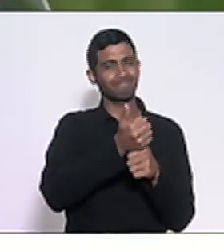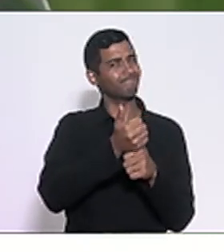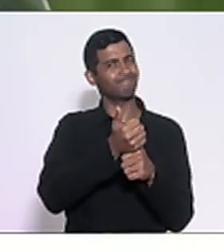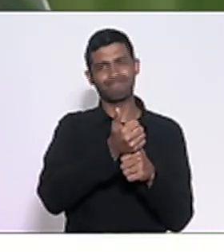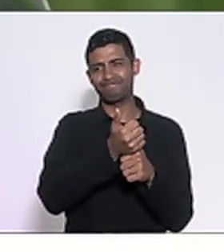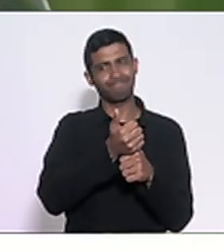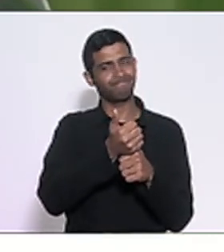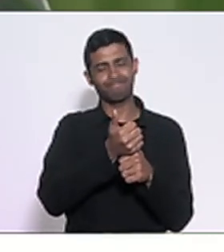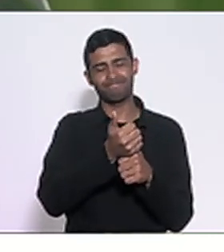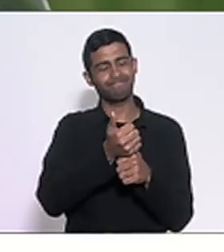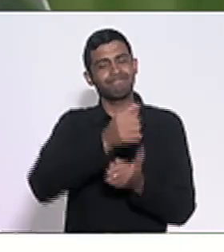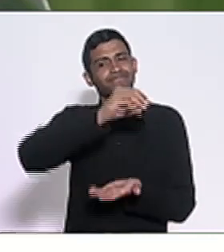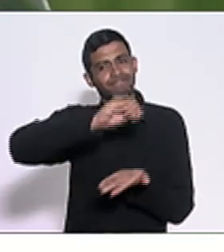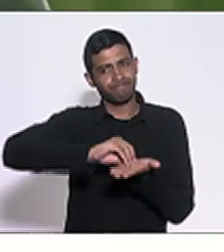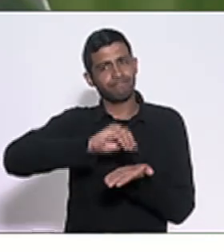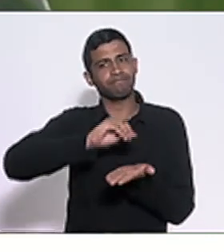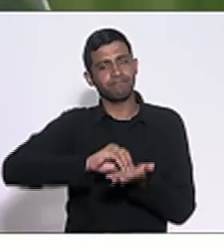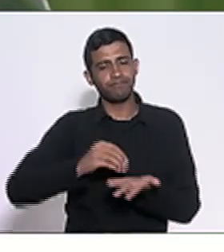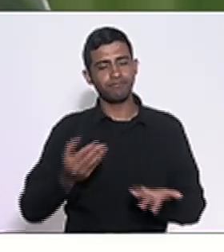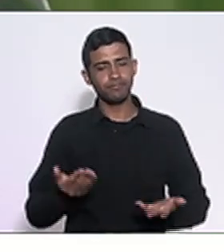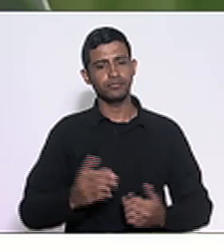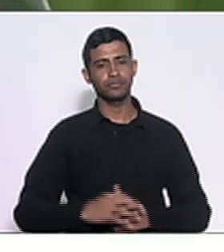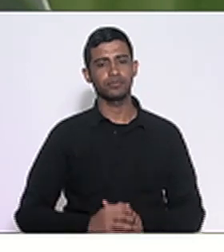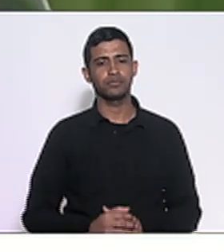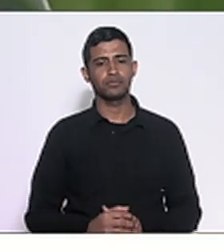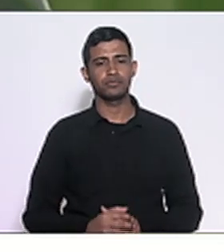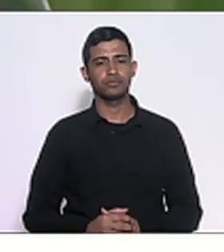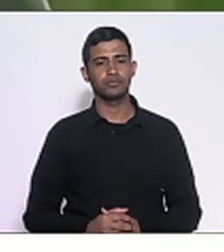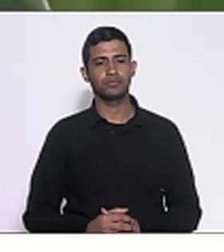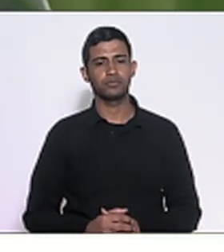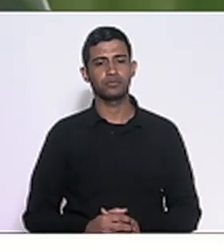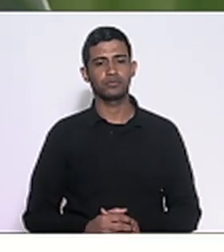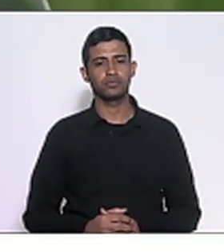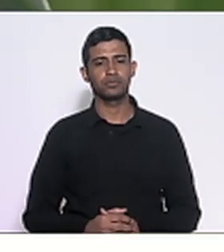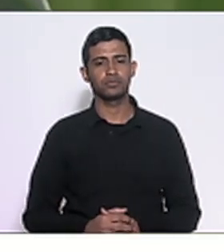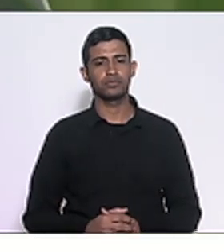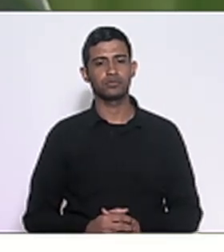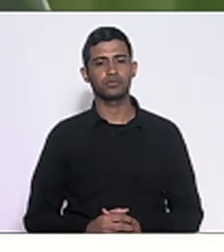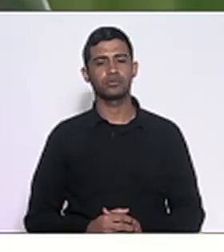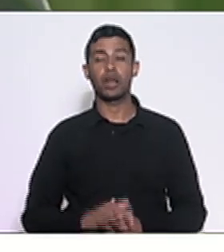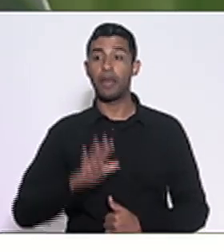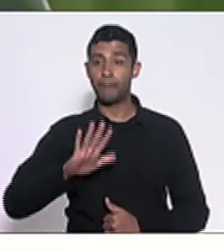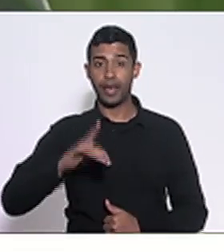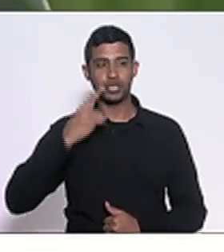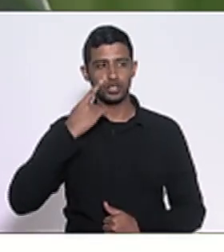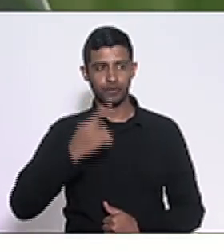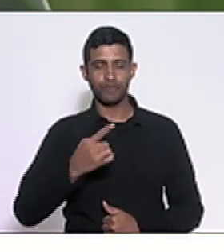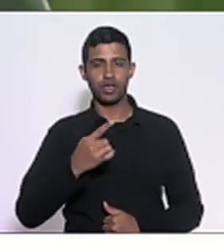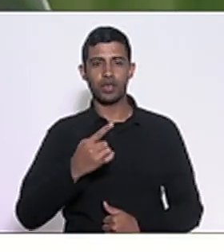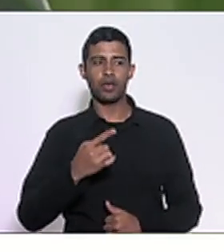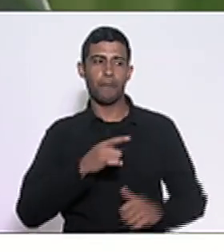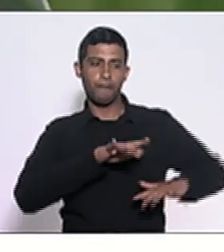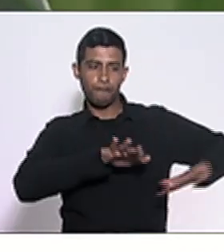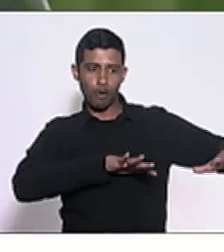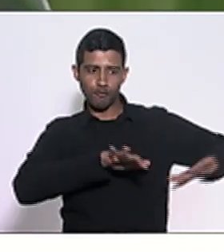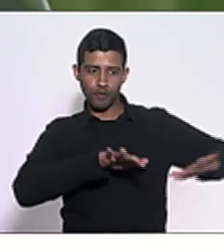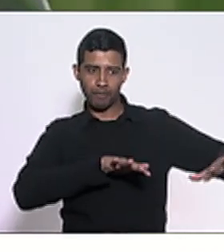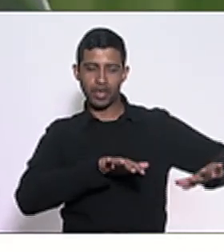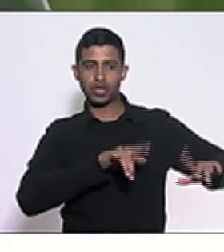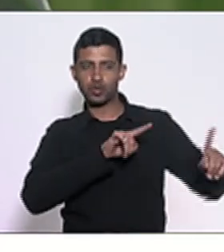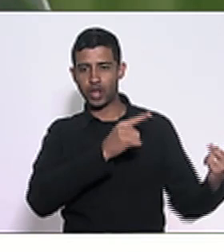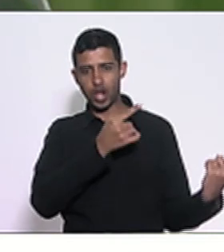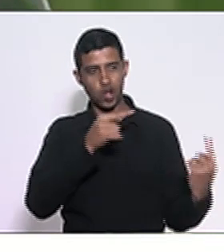qualidade necessária, e, em contrapartida, no movimento oposto, a necessidade